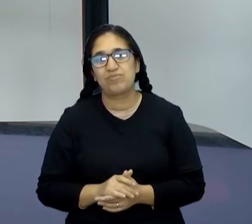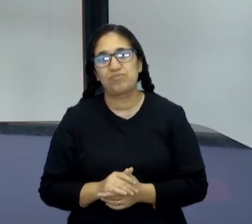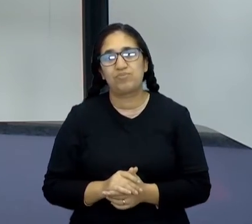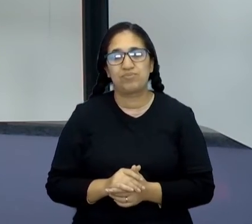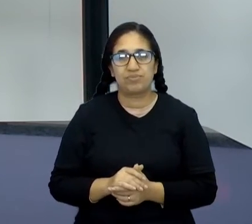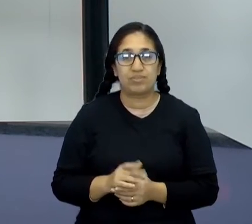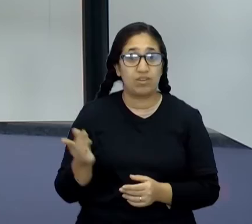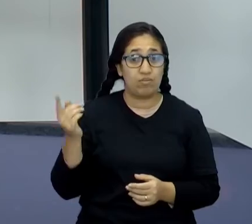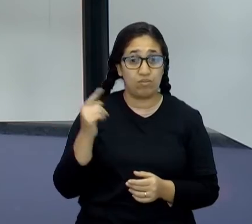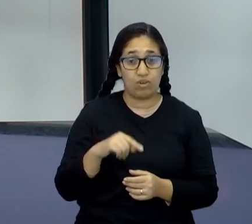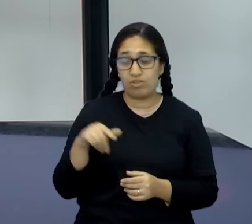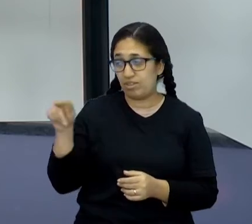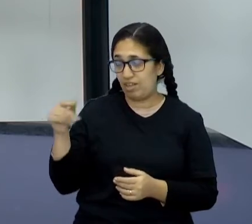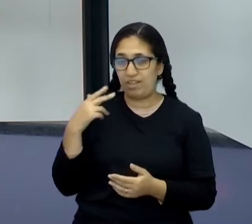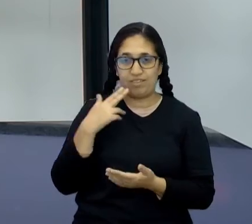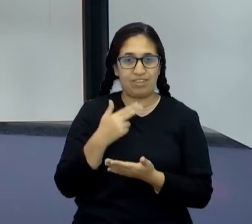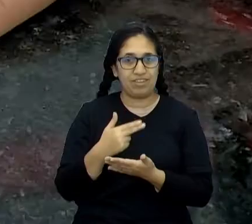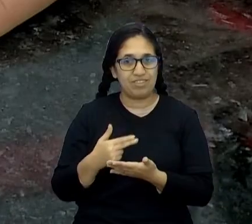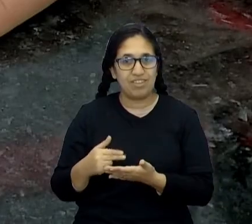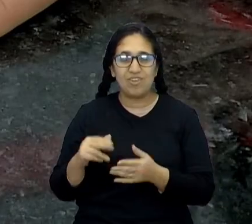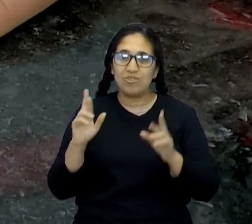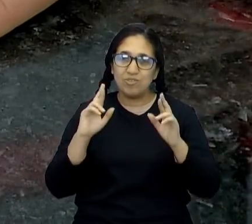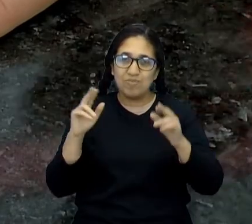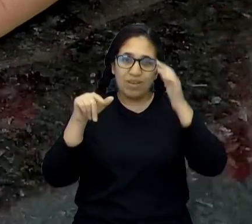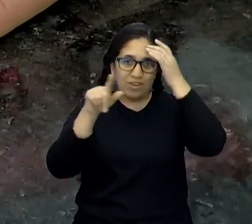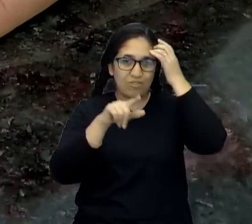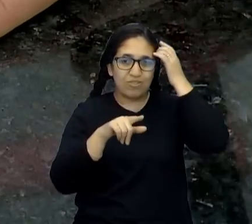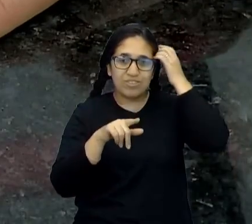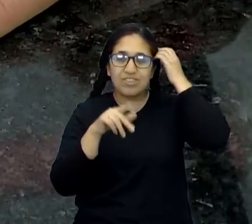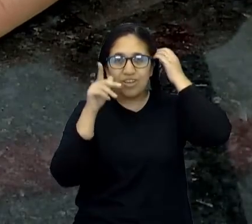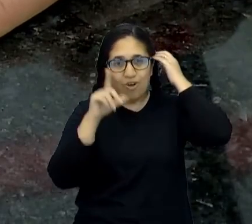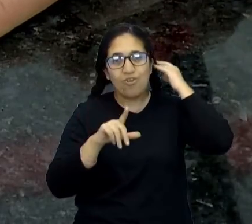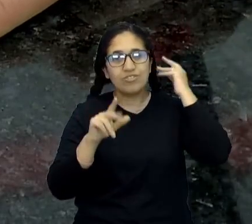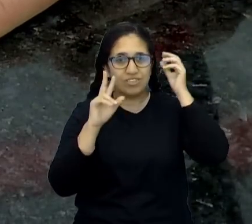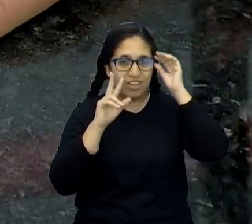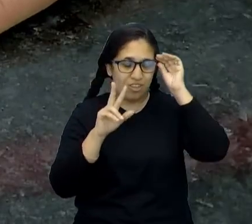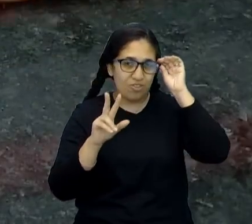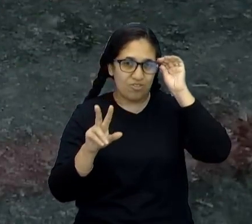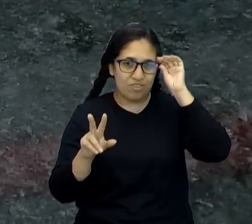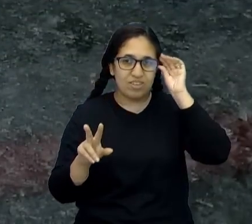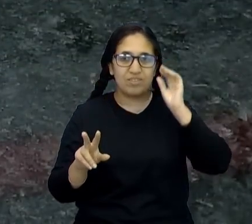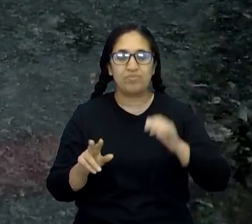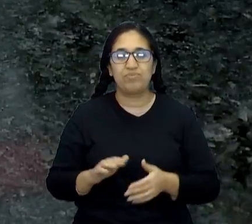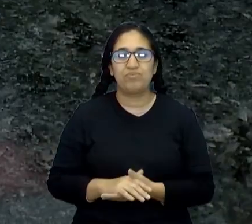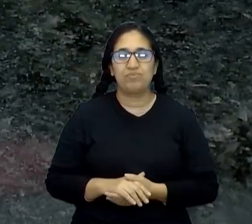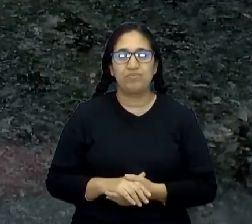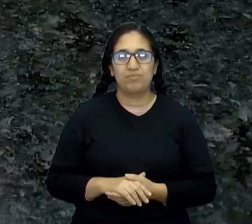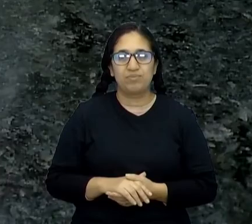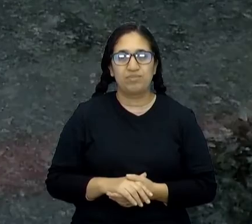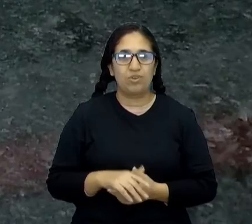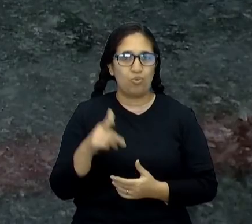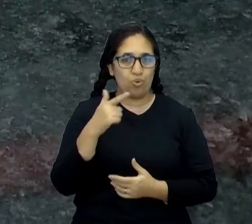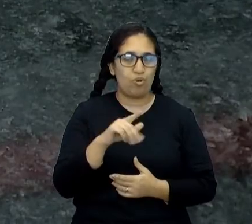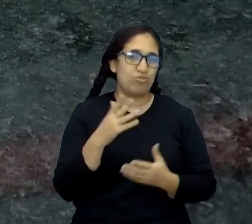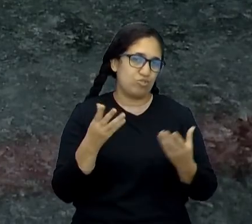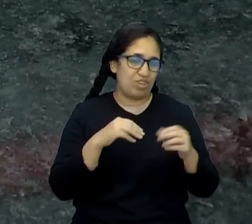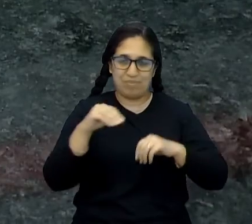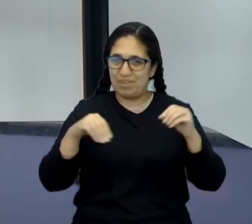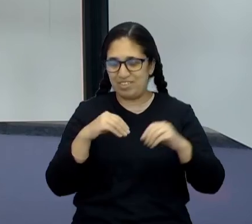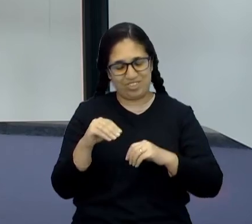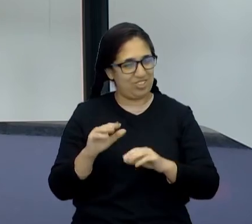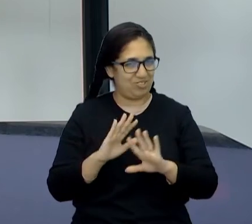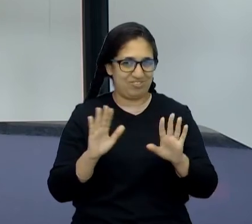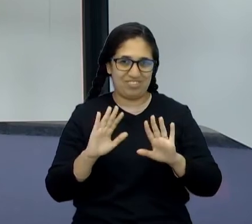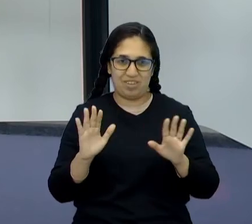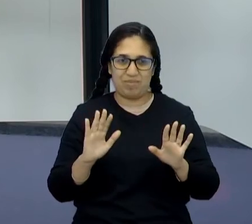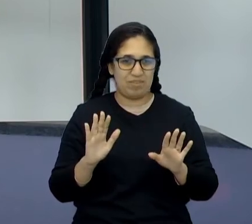Então, volta aqui o desenho, espero que vocês tenham enxergado isso, ó. Tá aí o desenho. Vamos ver se o outro eu já mexi tudo, não dá pra ver